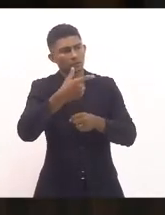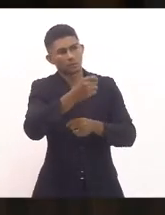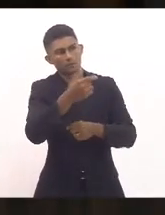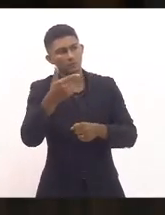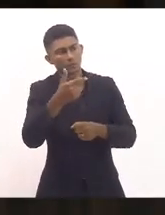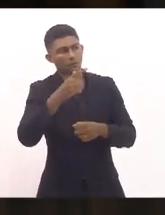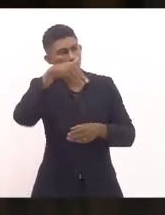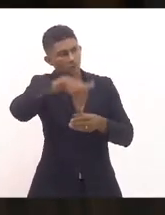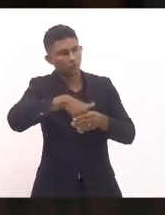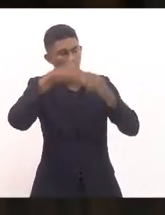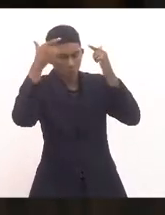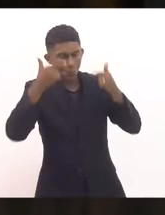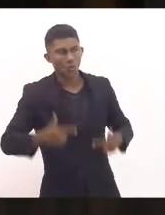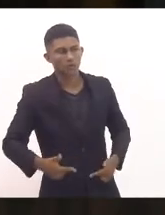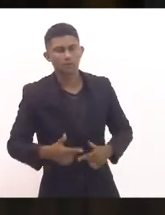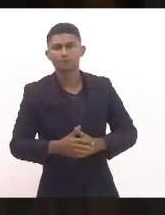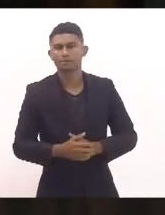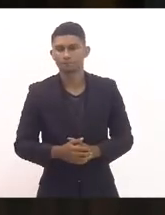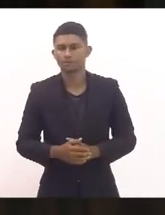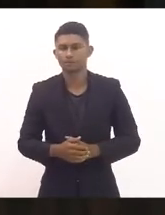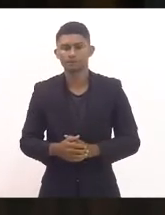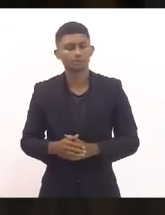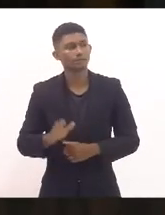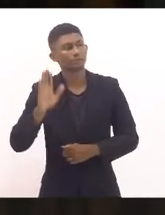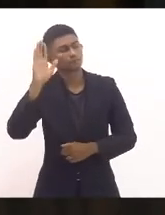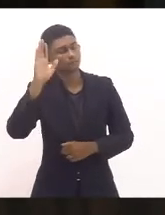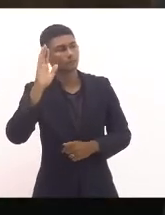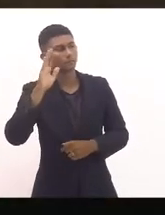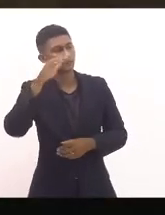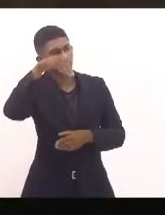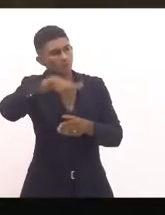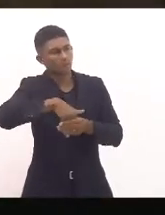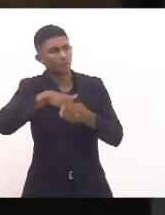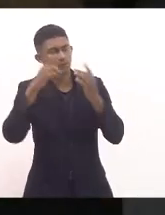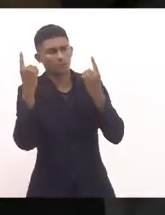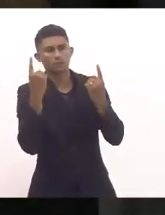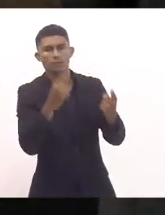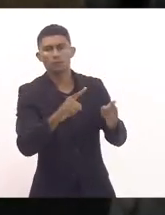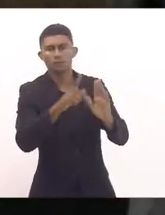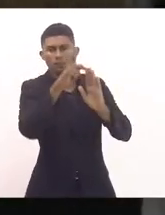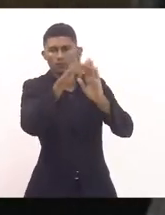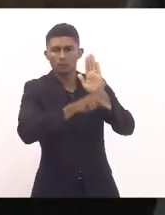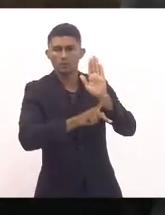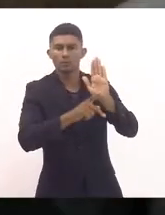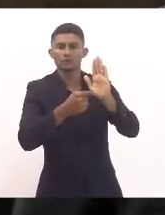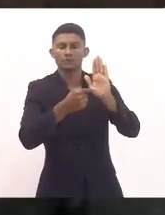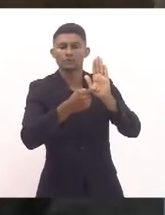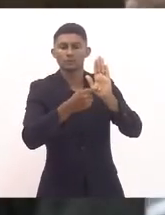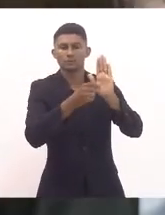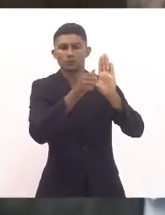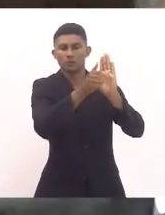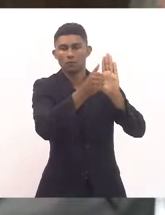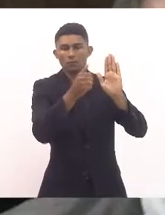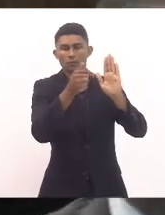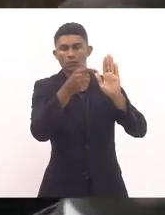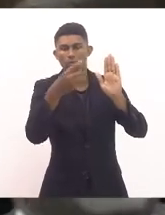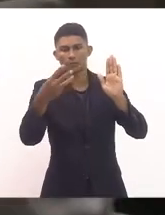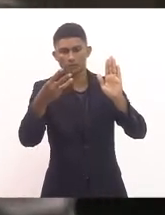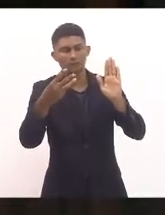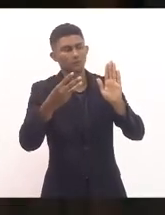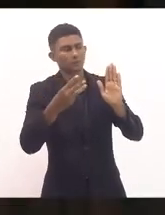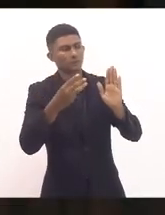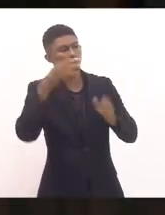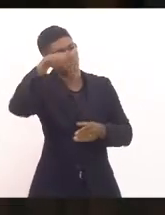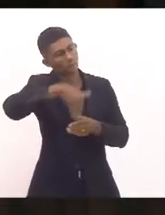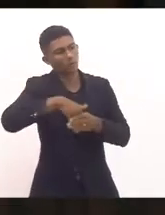defere o pedido de Vossa Excelência. Presidente, só para consignar o voto contrário, por gentileza, do projeto de resolução 1173. A presidência